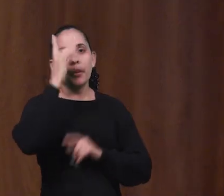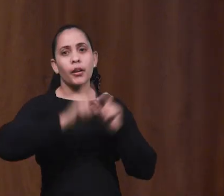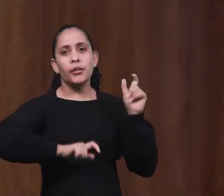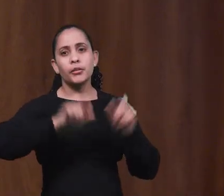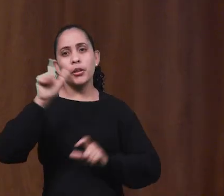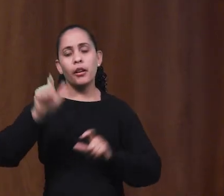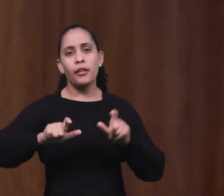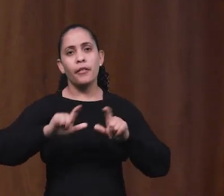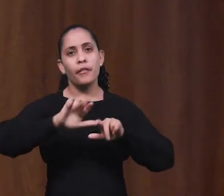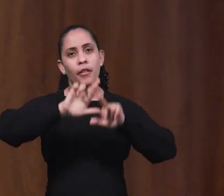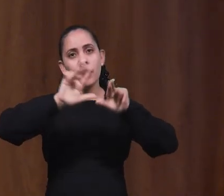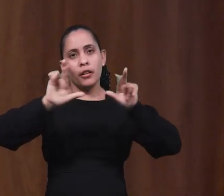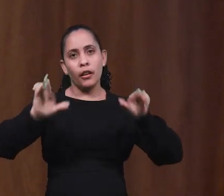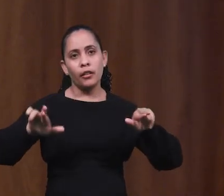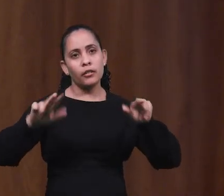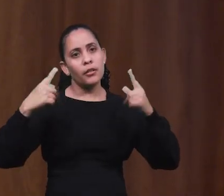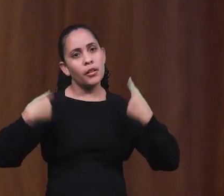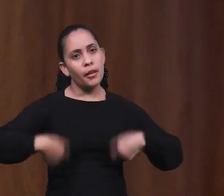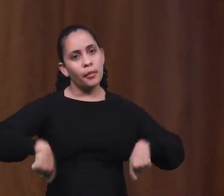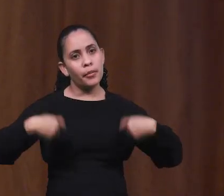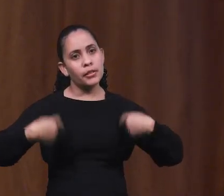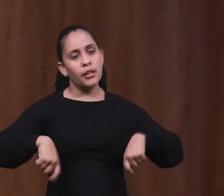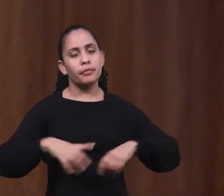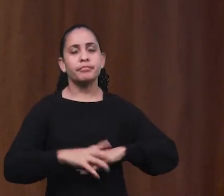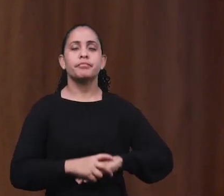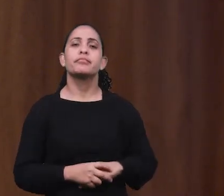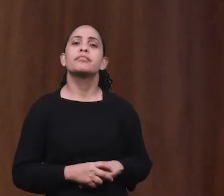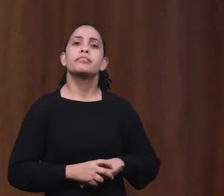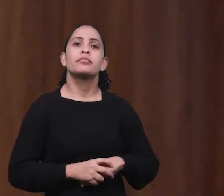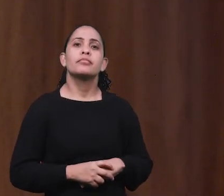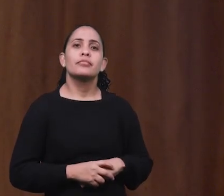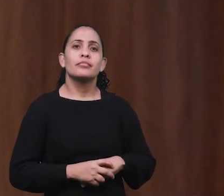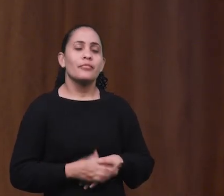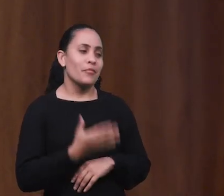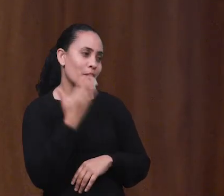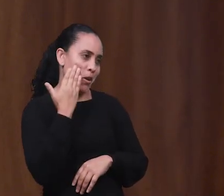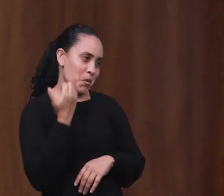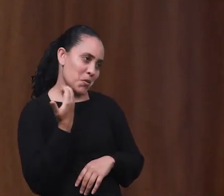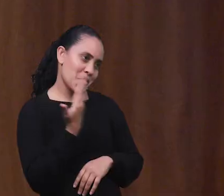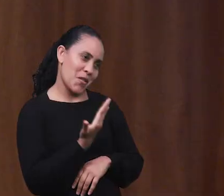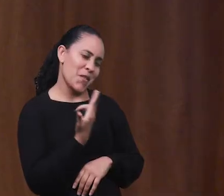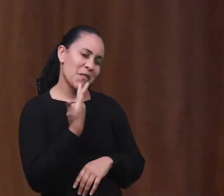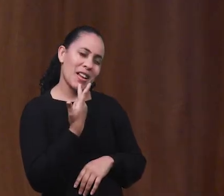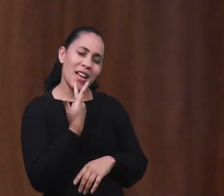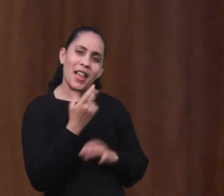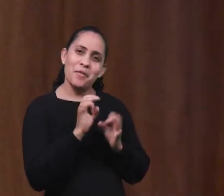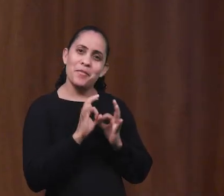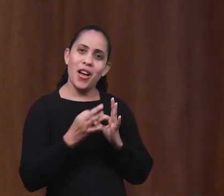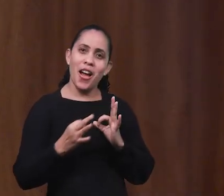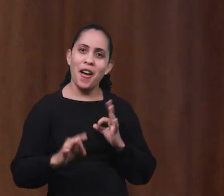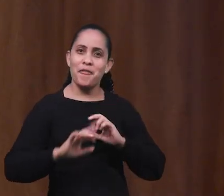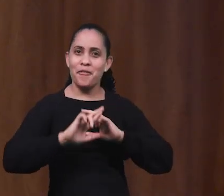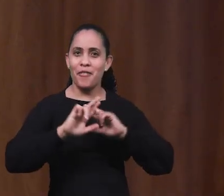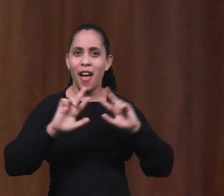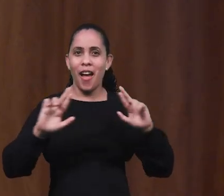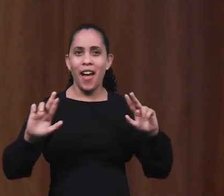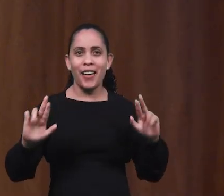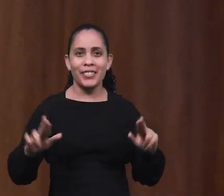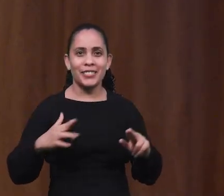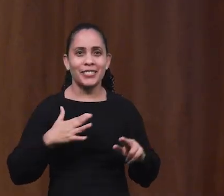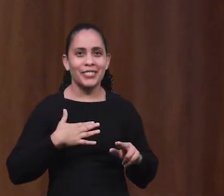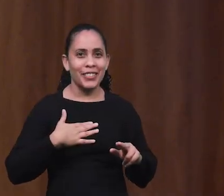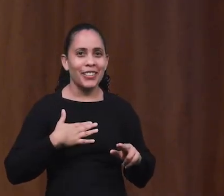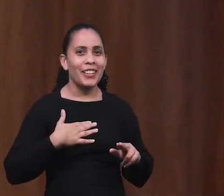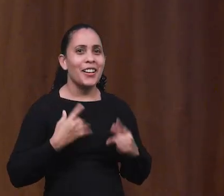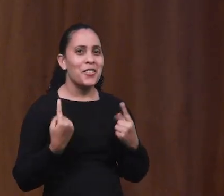pessoas de todos os níveis, daquilo que você precisar. E eu sei que ele ainda teria muito aqui para trazer, dava